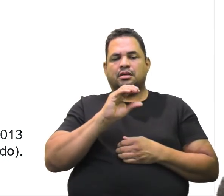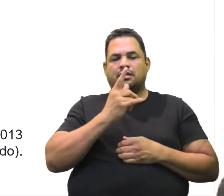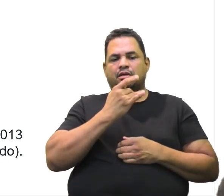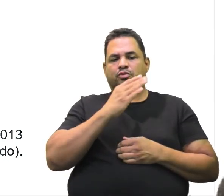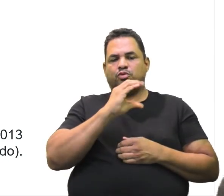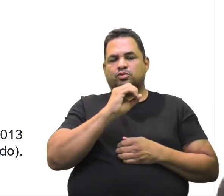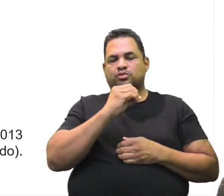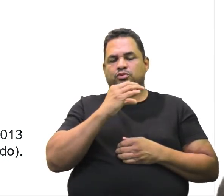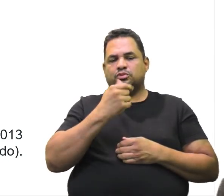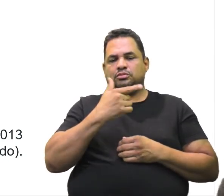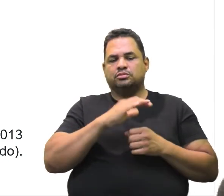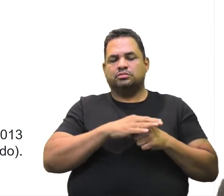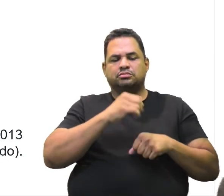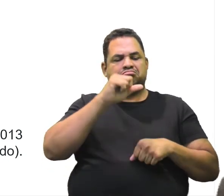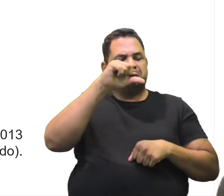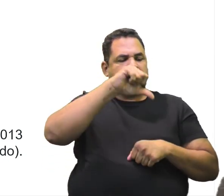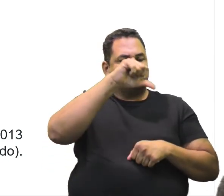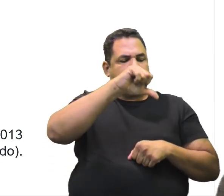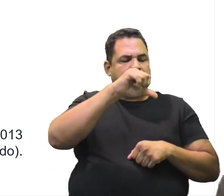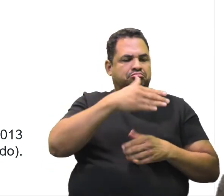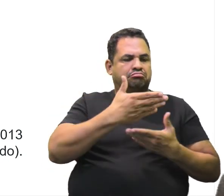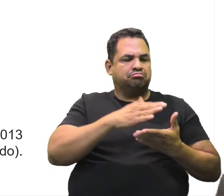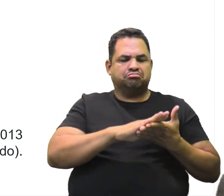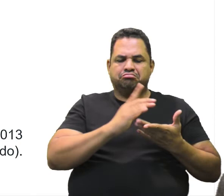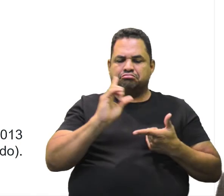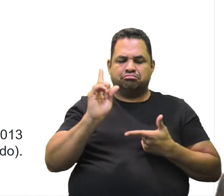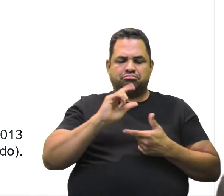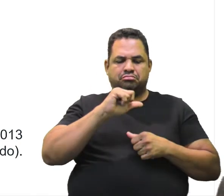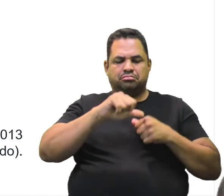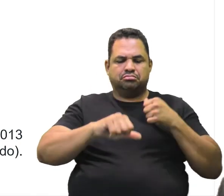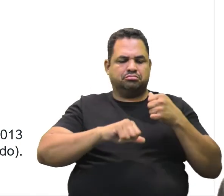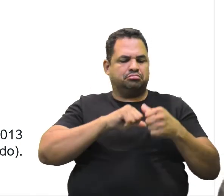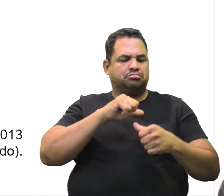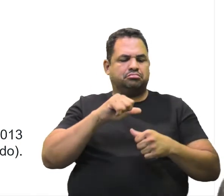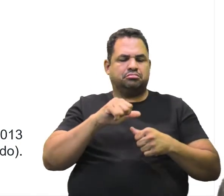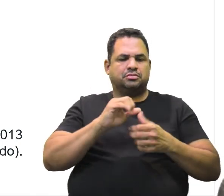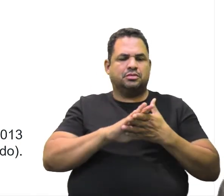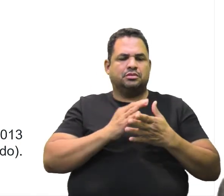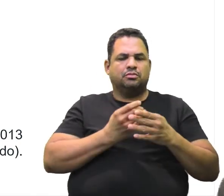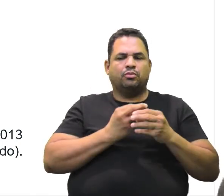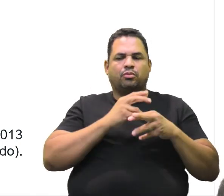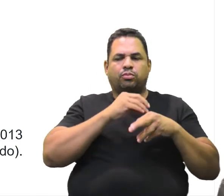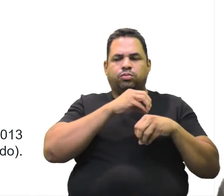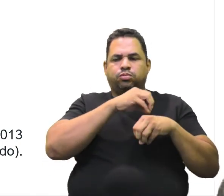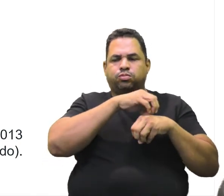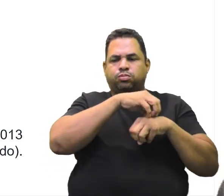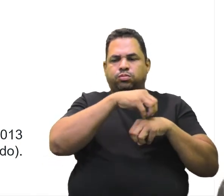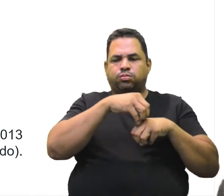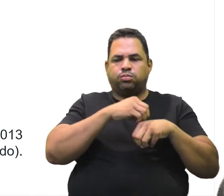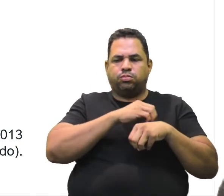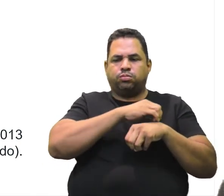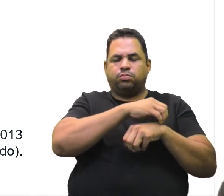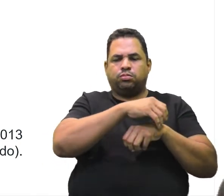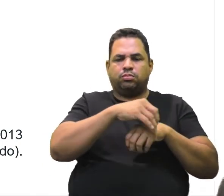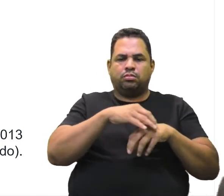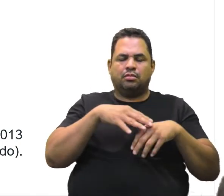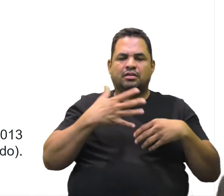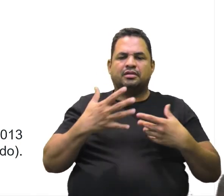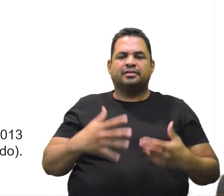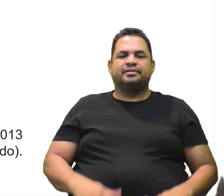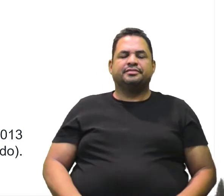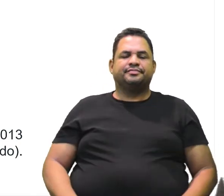oxigenada sozinha, meu caro aluno, ela não gera espuma. Tá bom? Quando nós falamos de